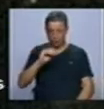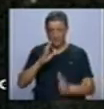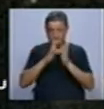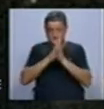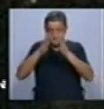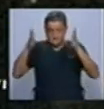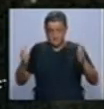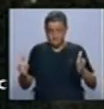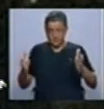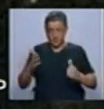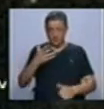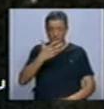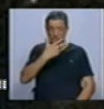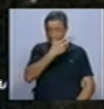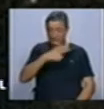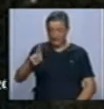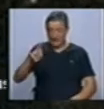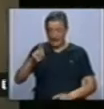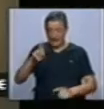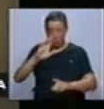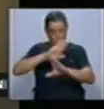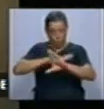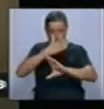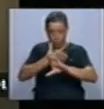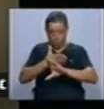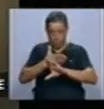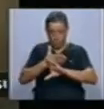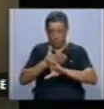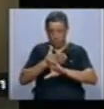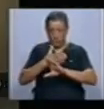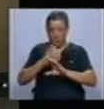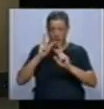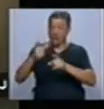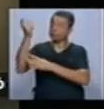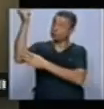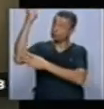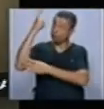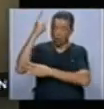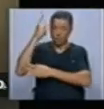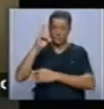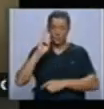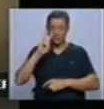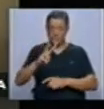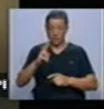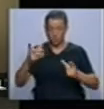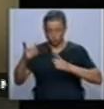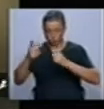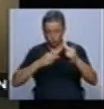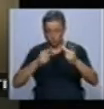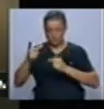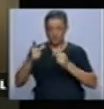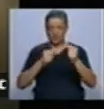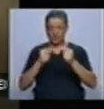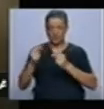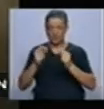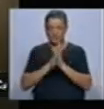gigantescas, cerca de 100 vezes mais maciças do que, por exemplo, o nosso próprio Sol. Nós não encontramos hoje em dia estrelas com